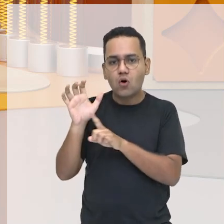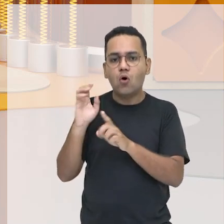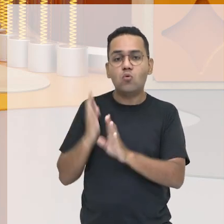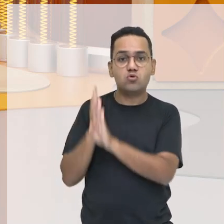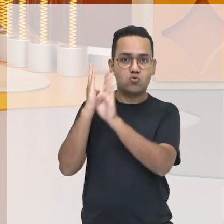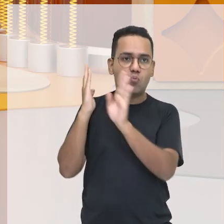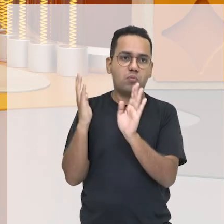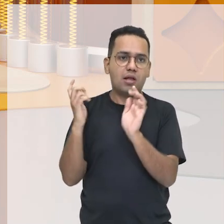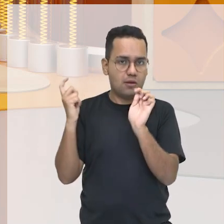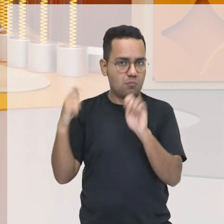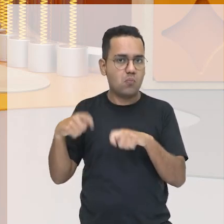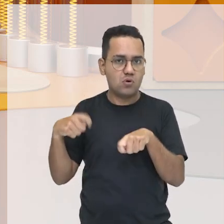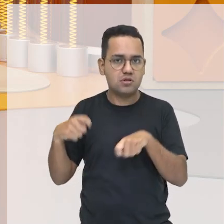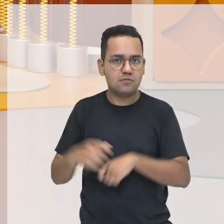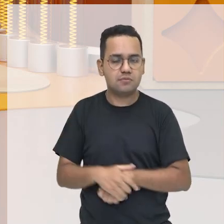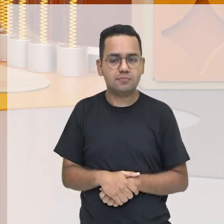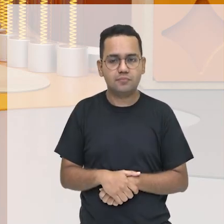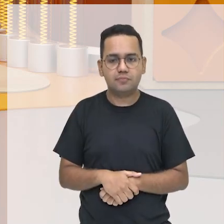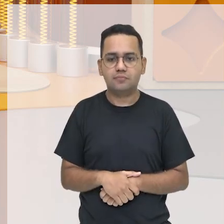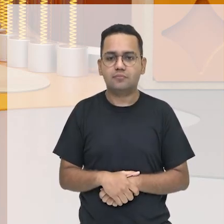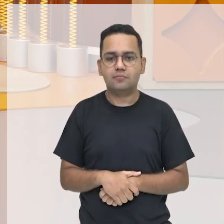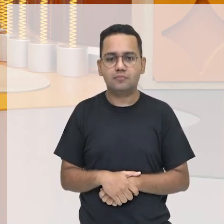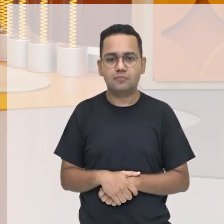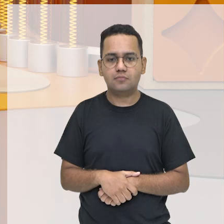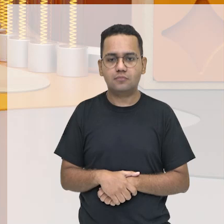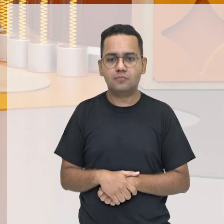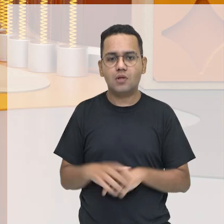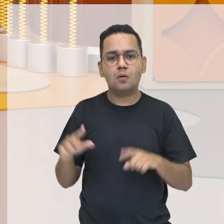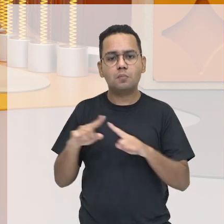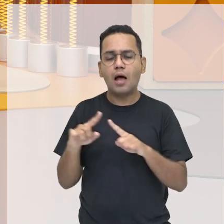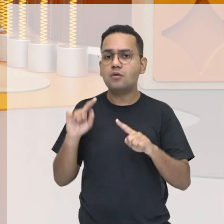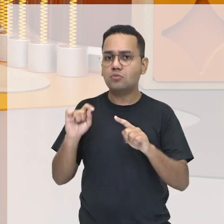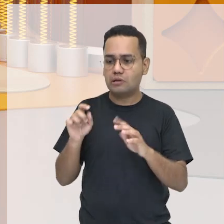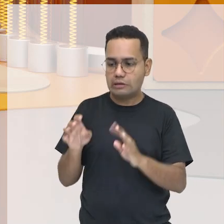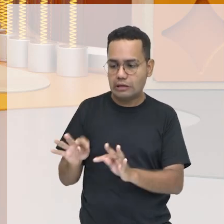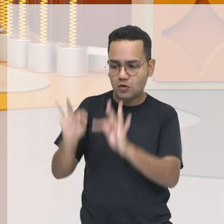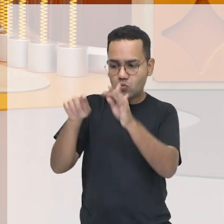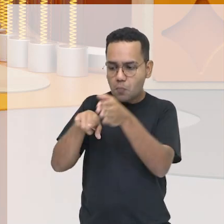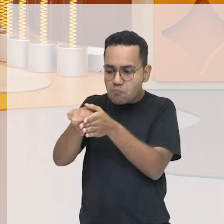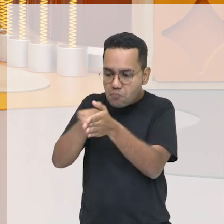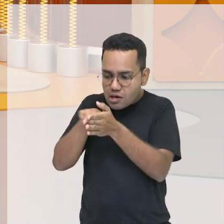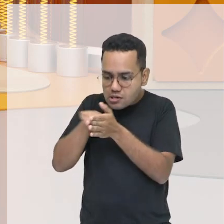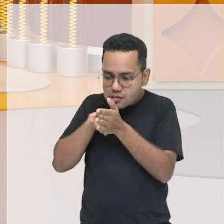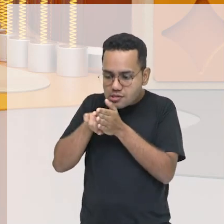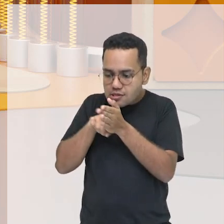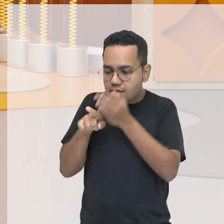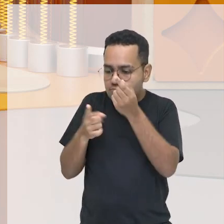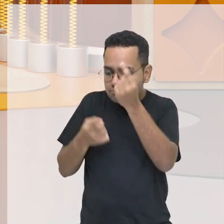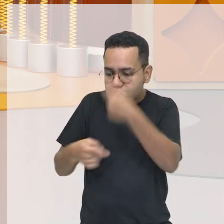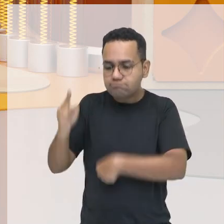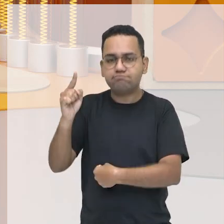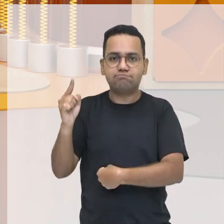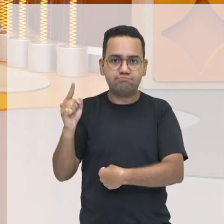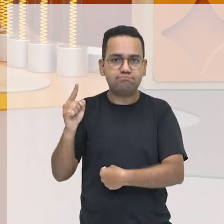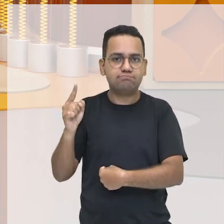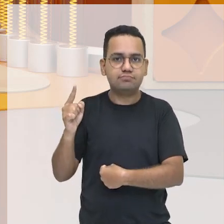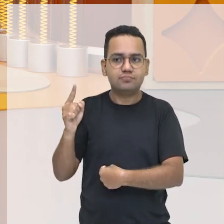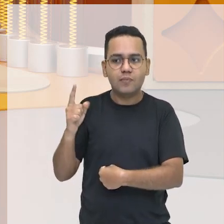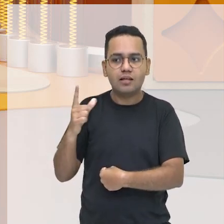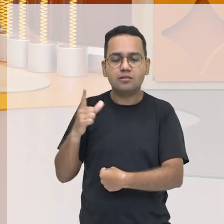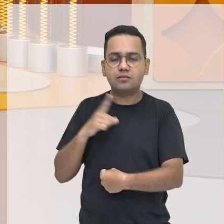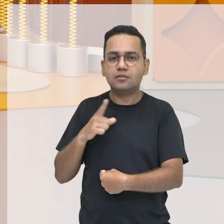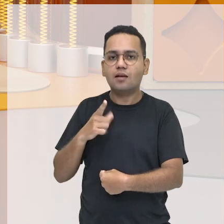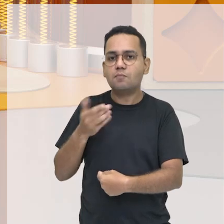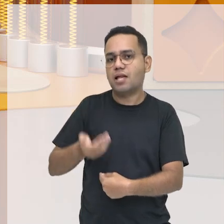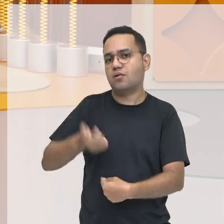ainda vão aparecer à medida em que nossa tecnologia de investigação sobre elas vá se aprimorando.